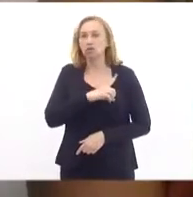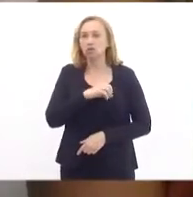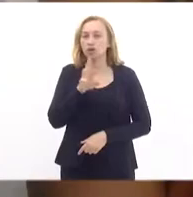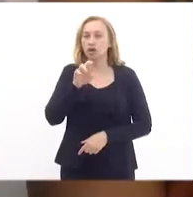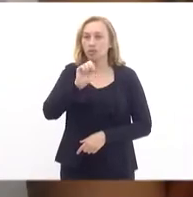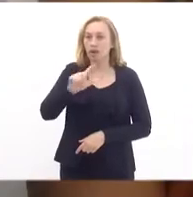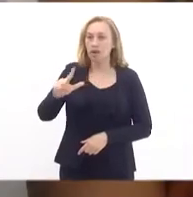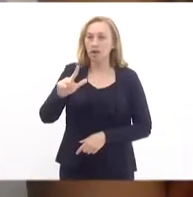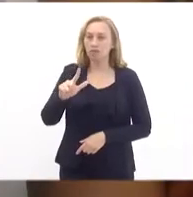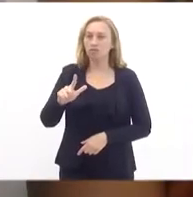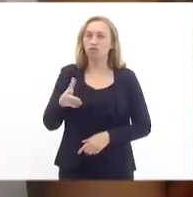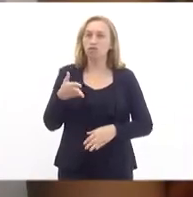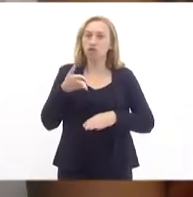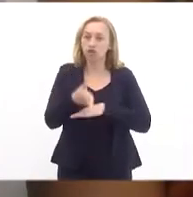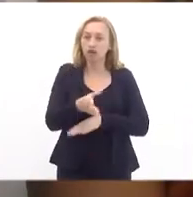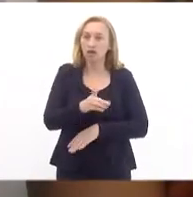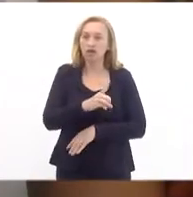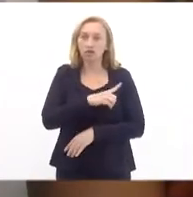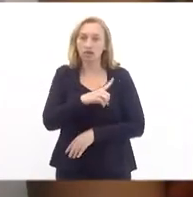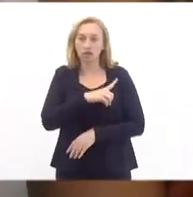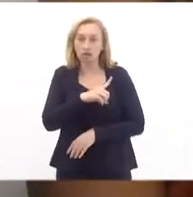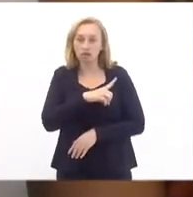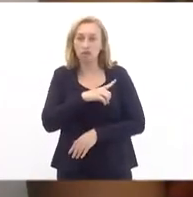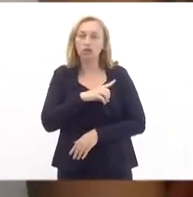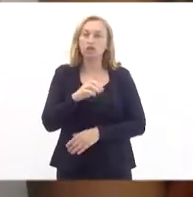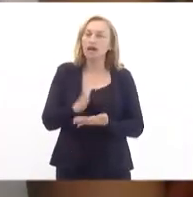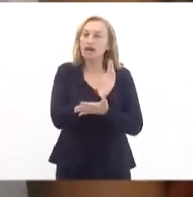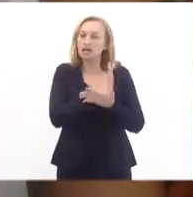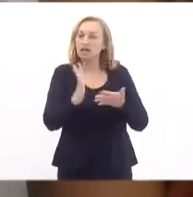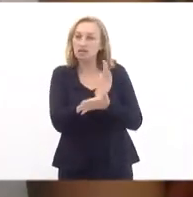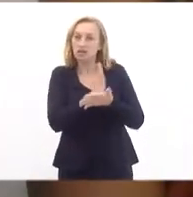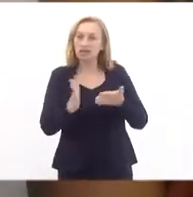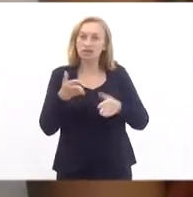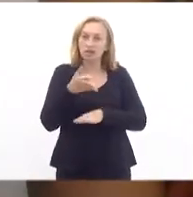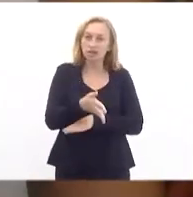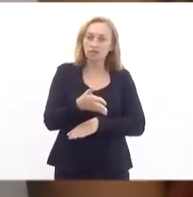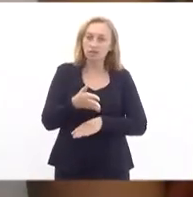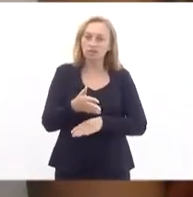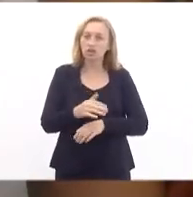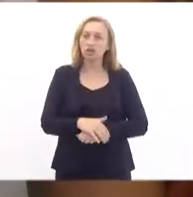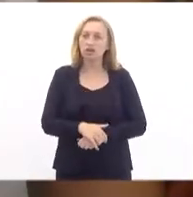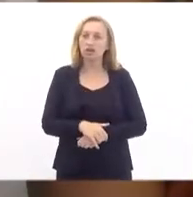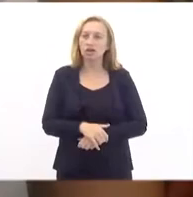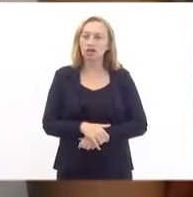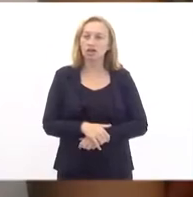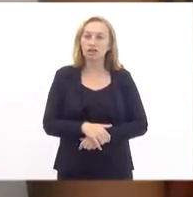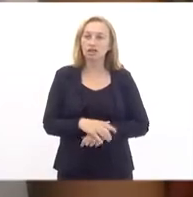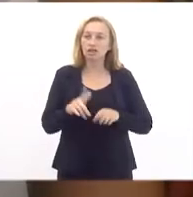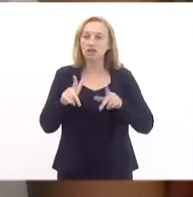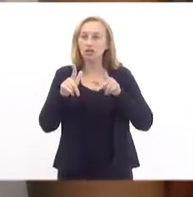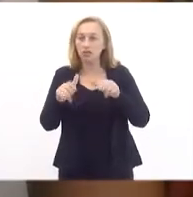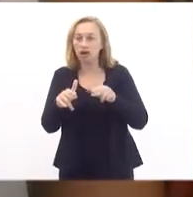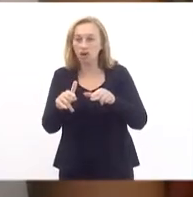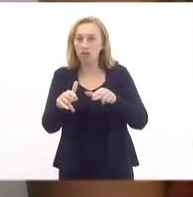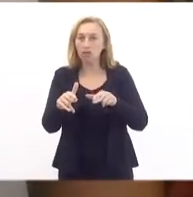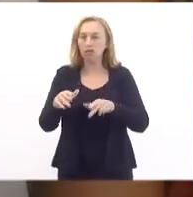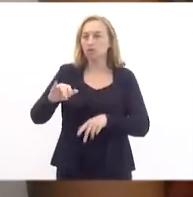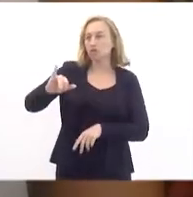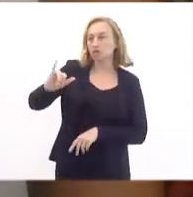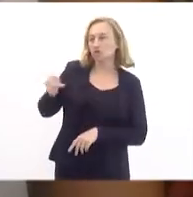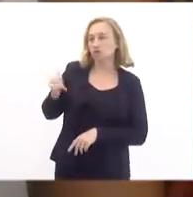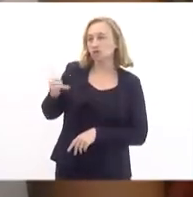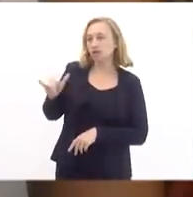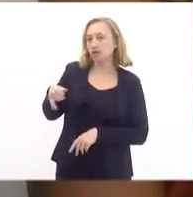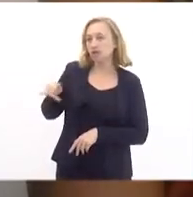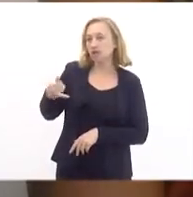ao chegar a Deodoro, havia muitas vezes uma chegada simultânea do trem de Japeri e do trem de Santa Cruz, e que